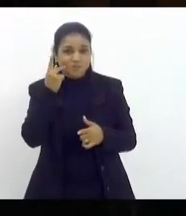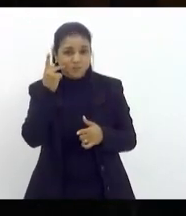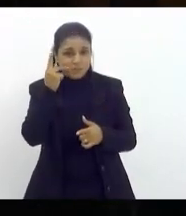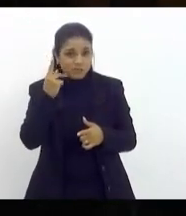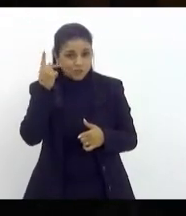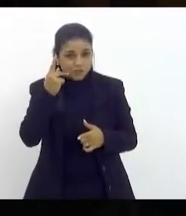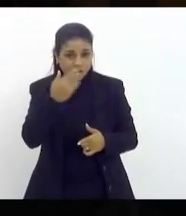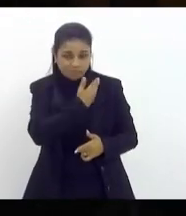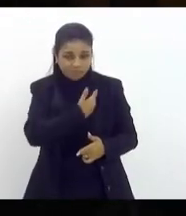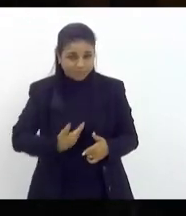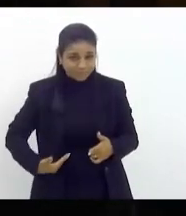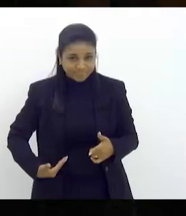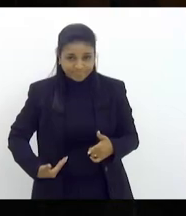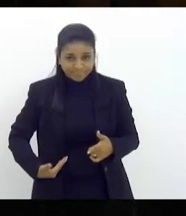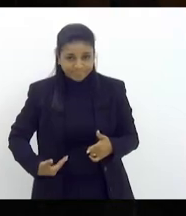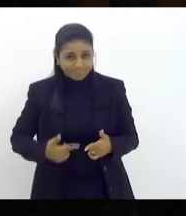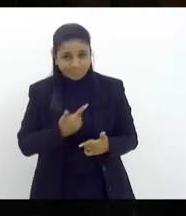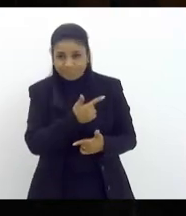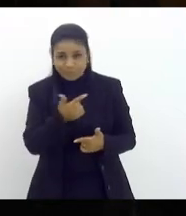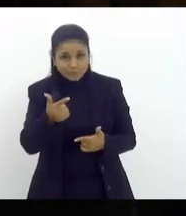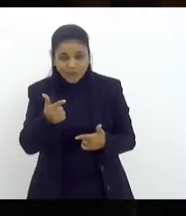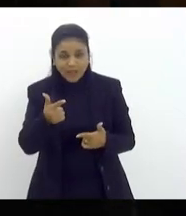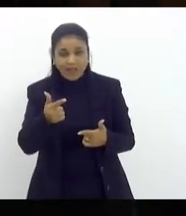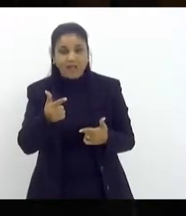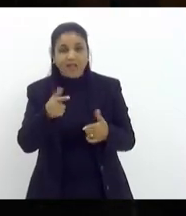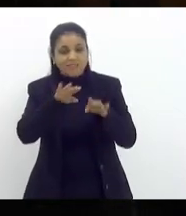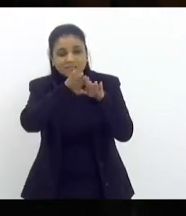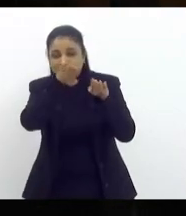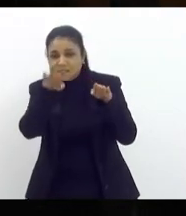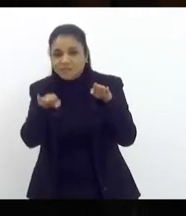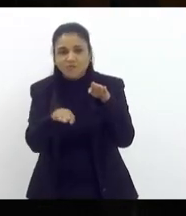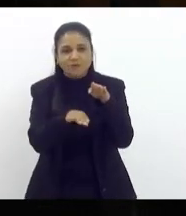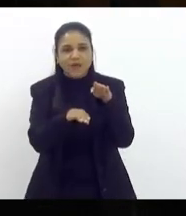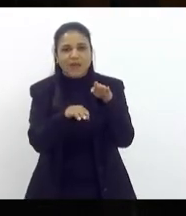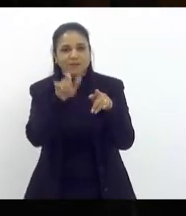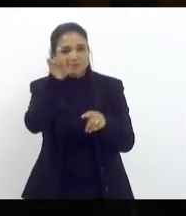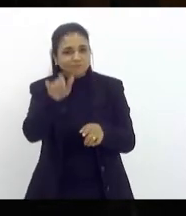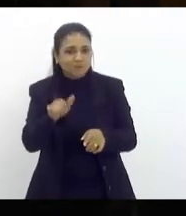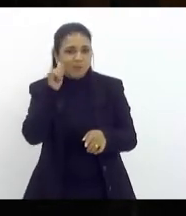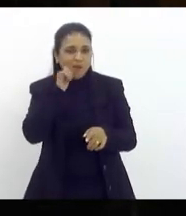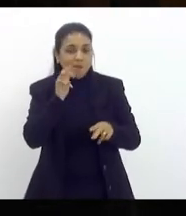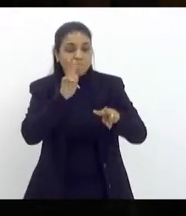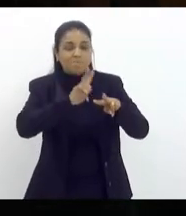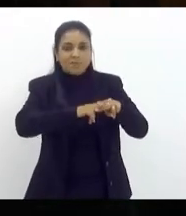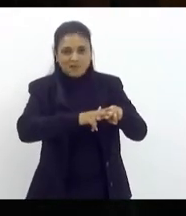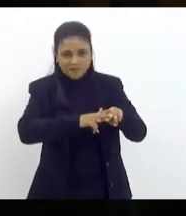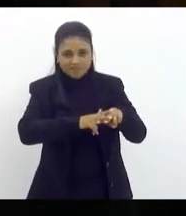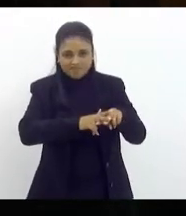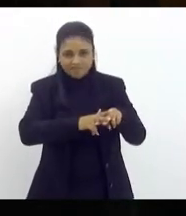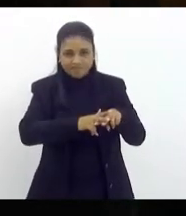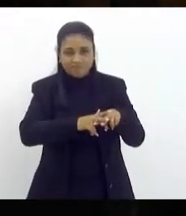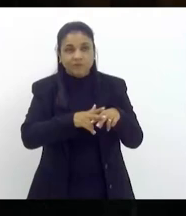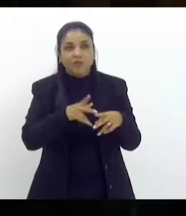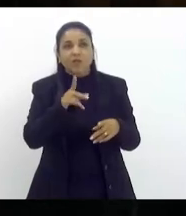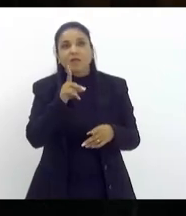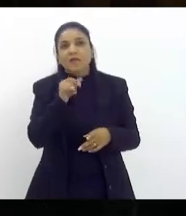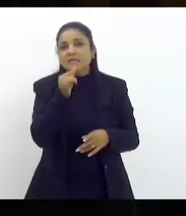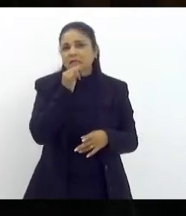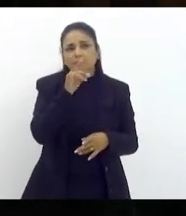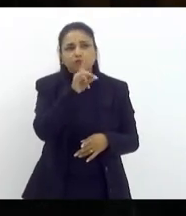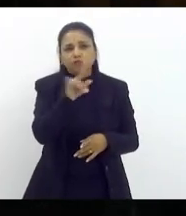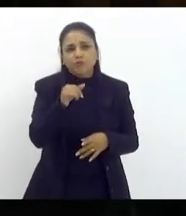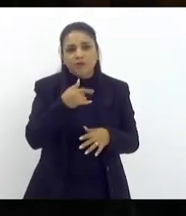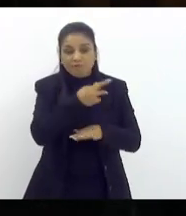já das desigualdades que ocorrem com as mulheres quando elas estão aprisionadas por exemplo quando a gente vê o dia de visitas